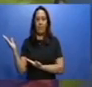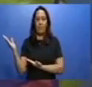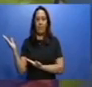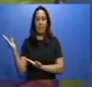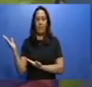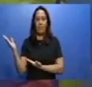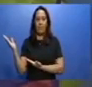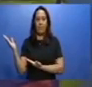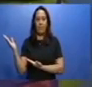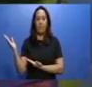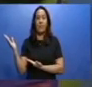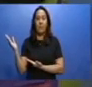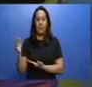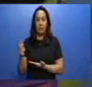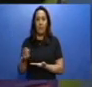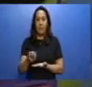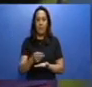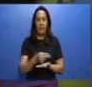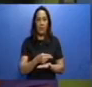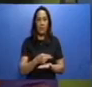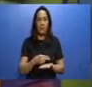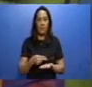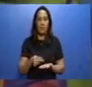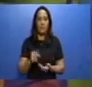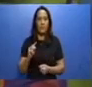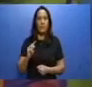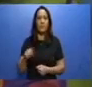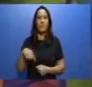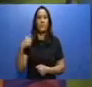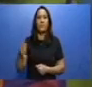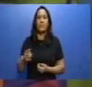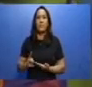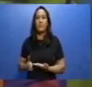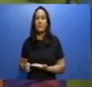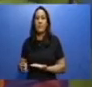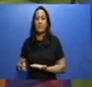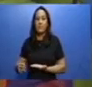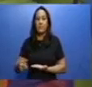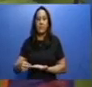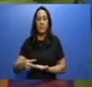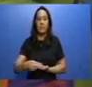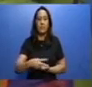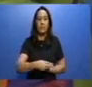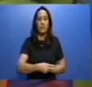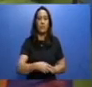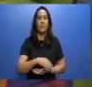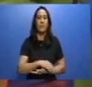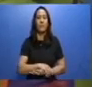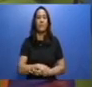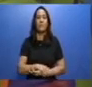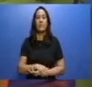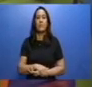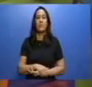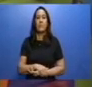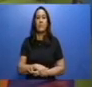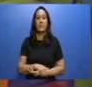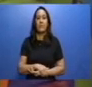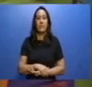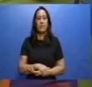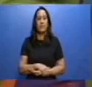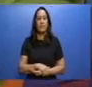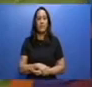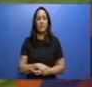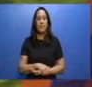folha, depois vou recortar. Vou pegar essa parte aqui do cone, vou desenhar na folha e